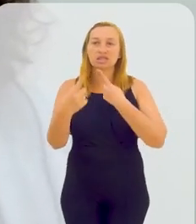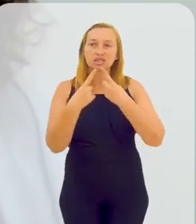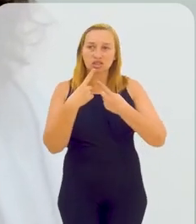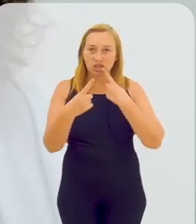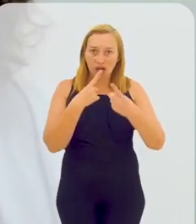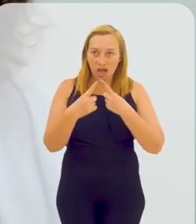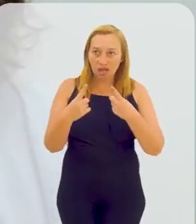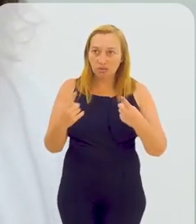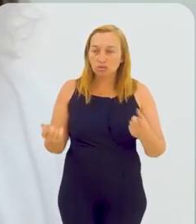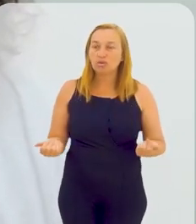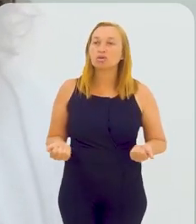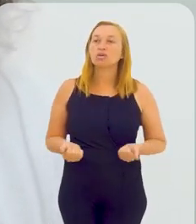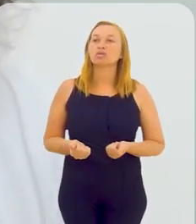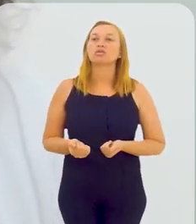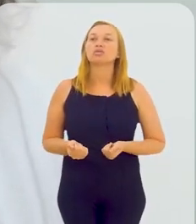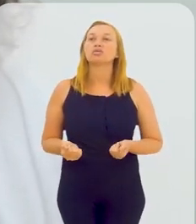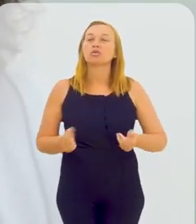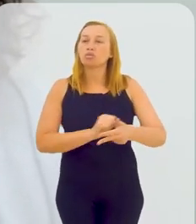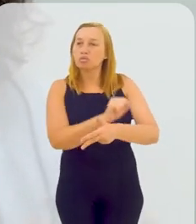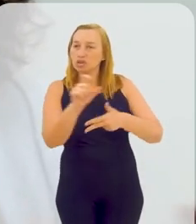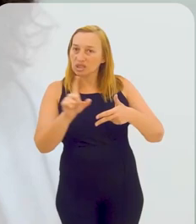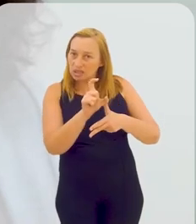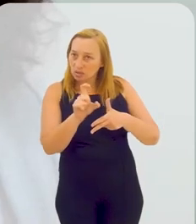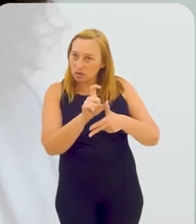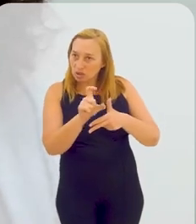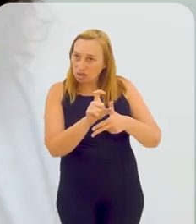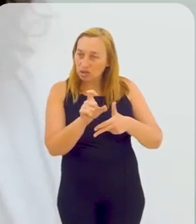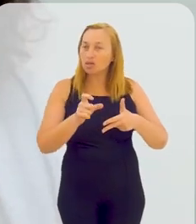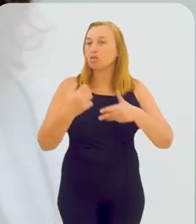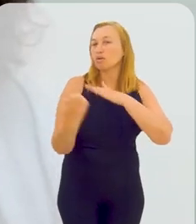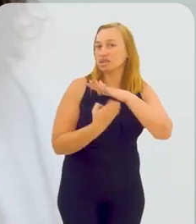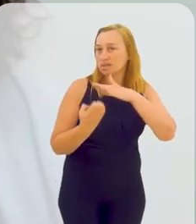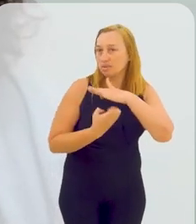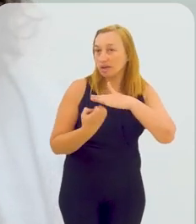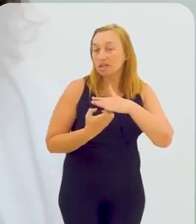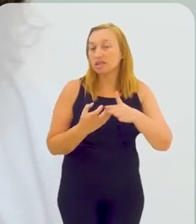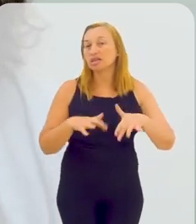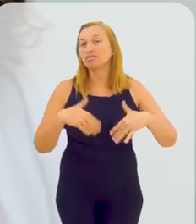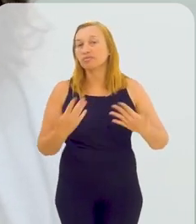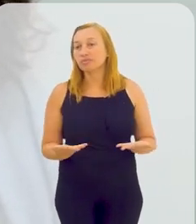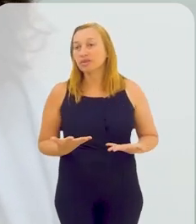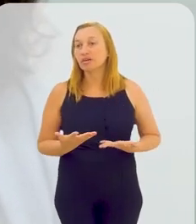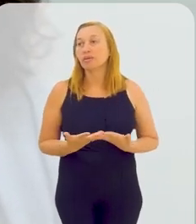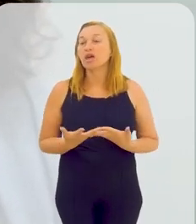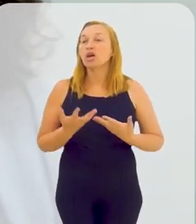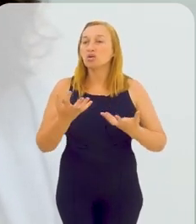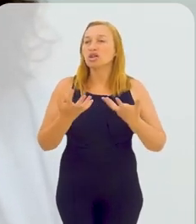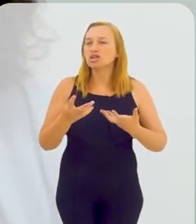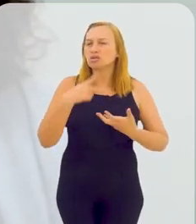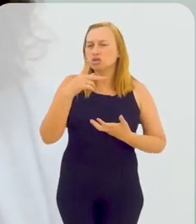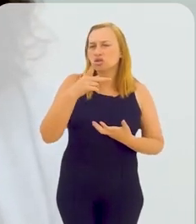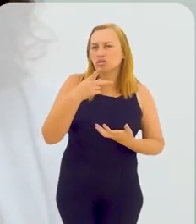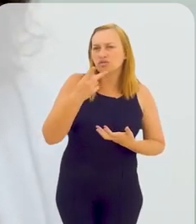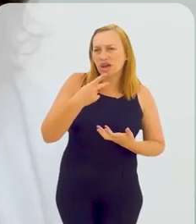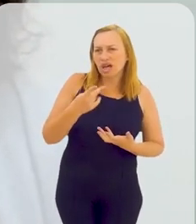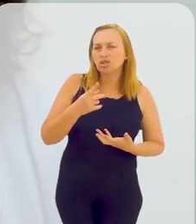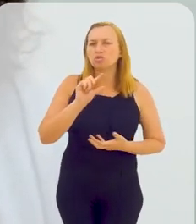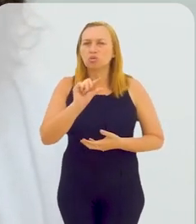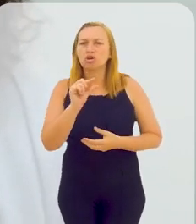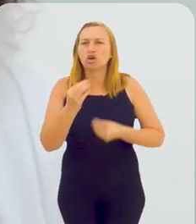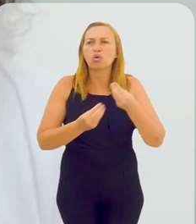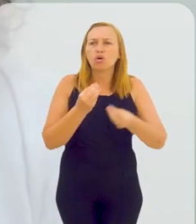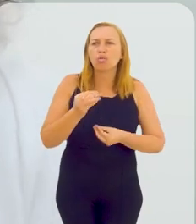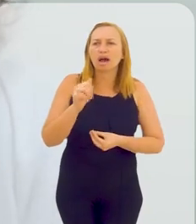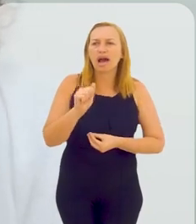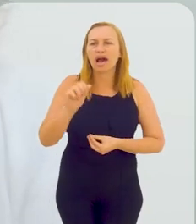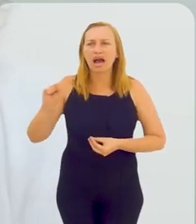nesse diálogo permanente com o executivo, né, com as empresas, enfim. Eu queria que o senhor falasse um pouquinho sobre